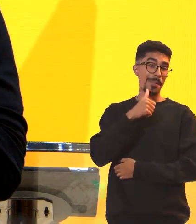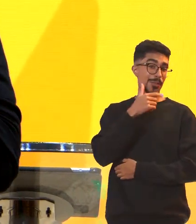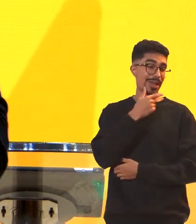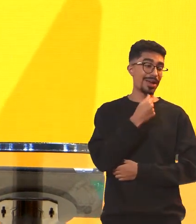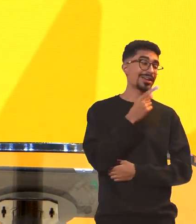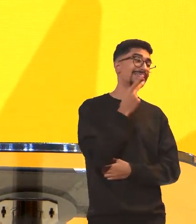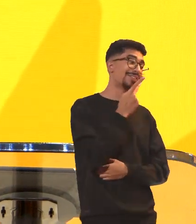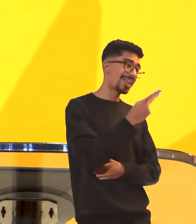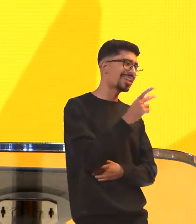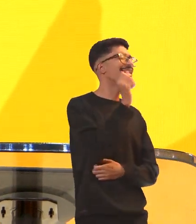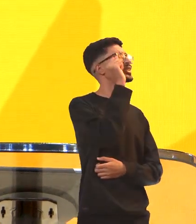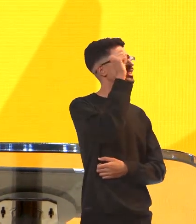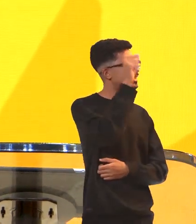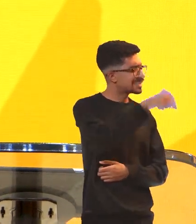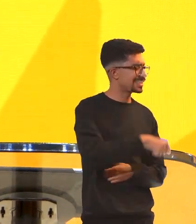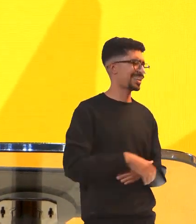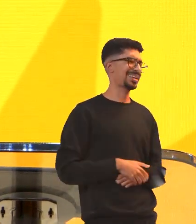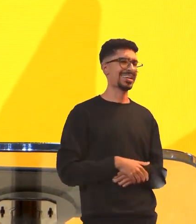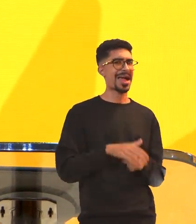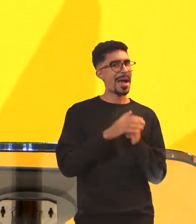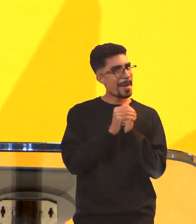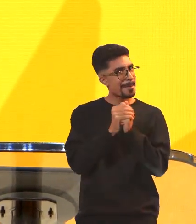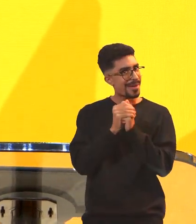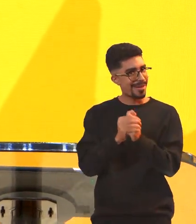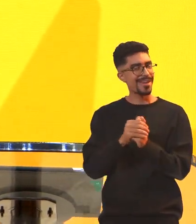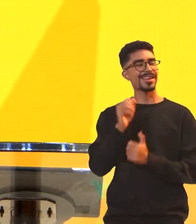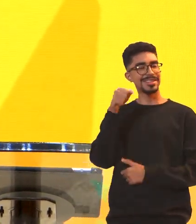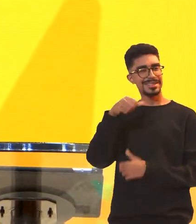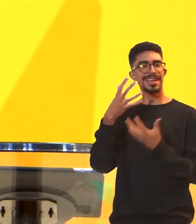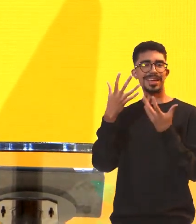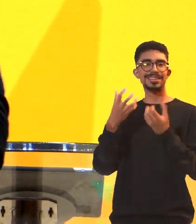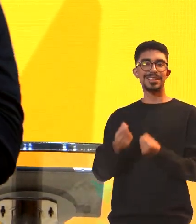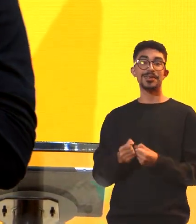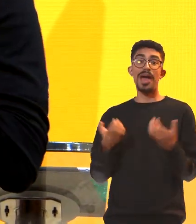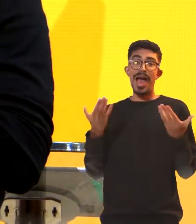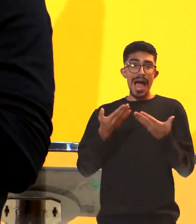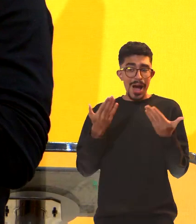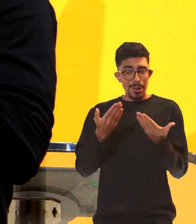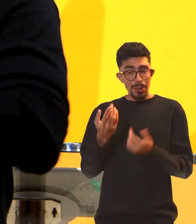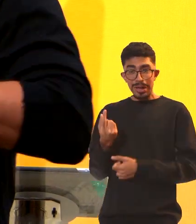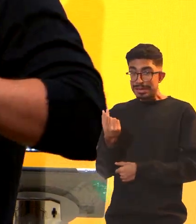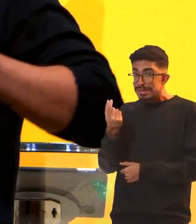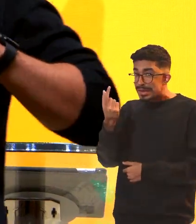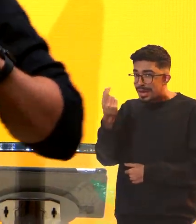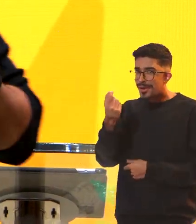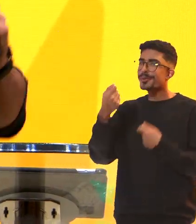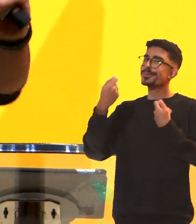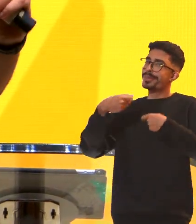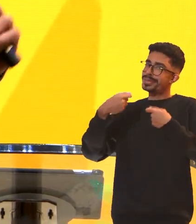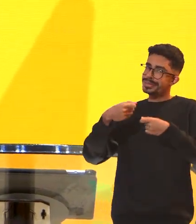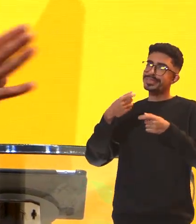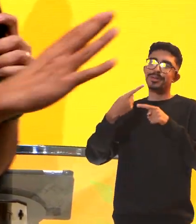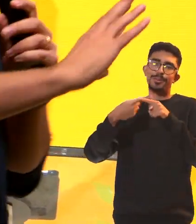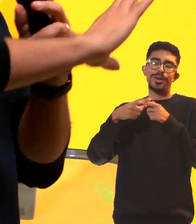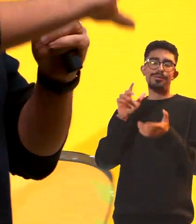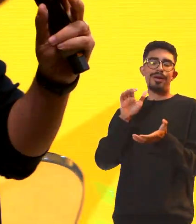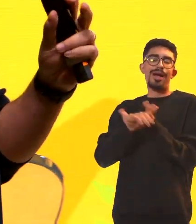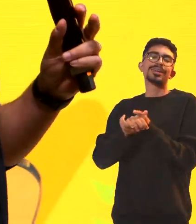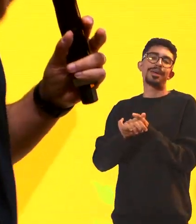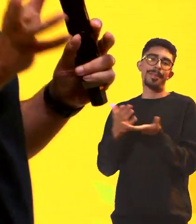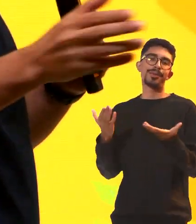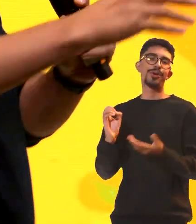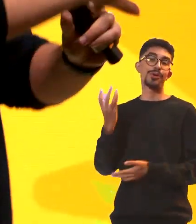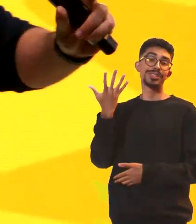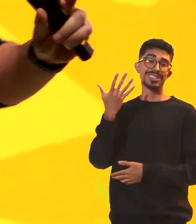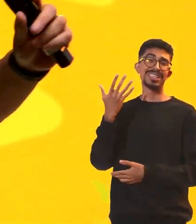parte. Sim, ela diz sim, só alegria, preparativos, agora tudo é R$1.000 para pagar o casamento. E eles então se casam, uma